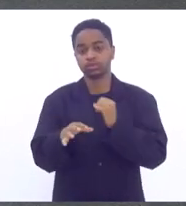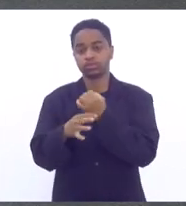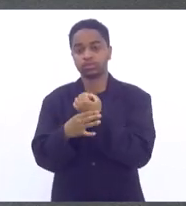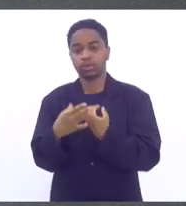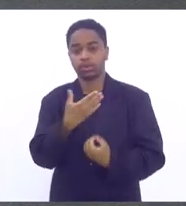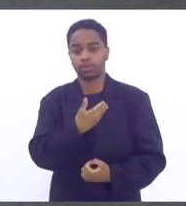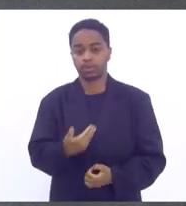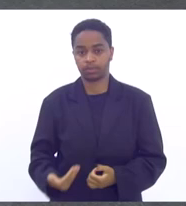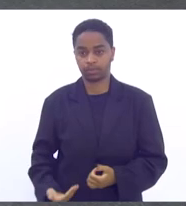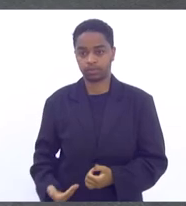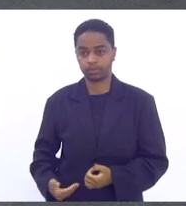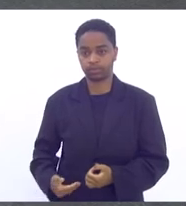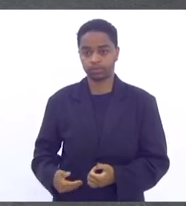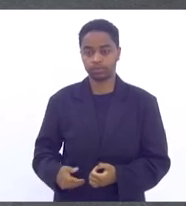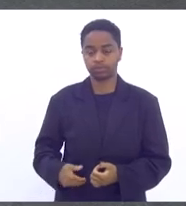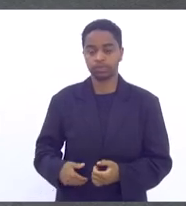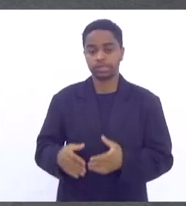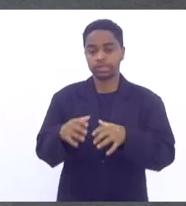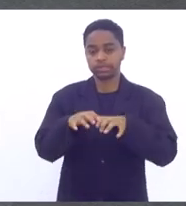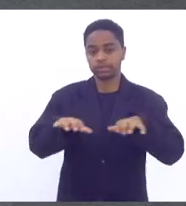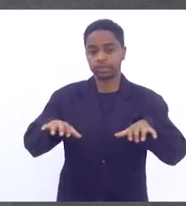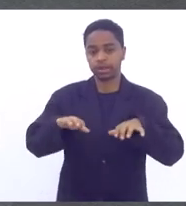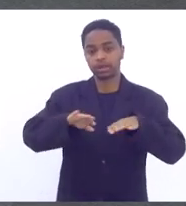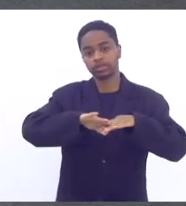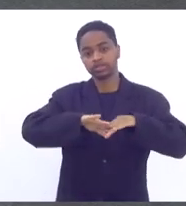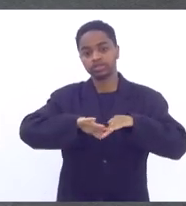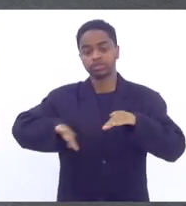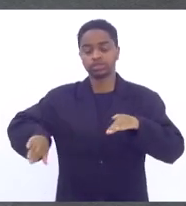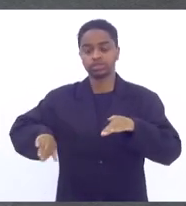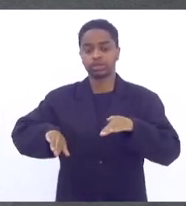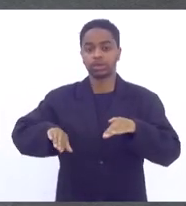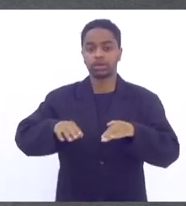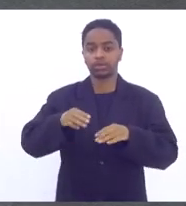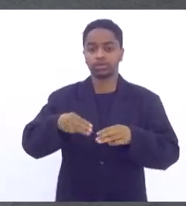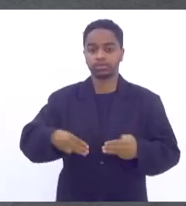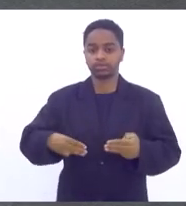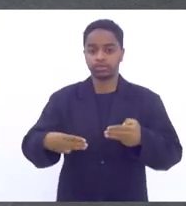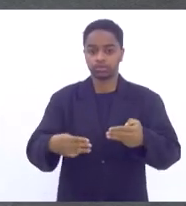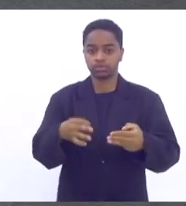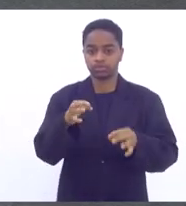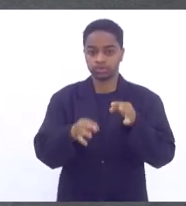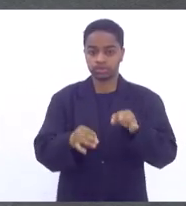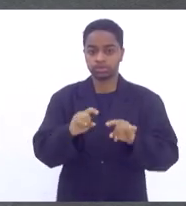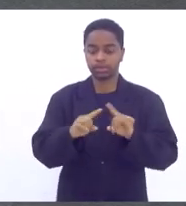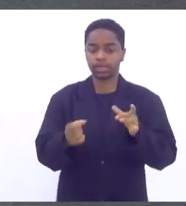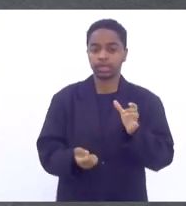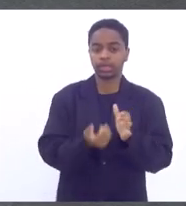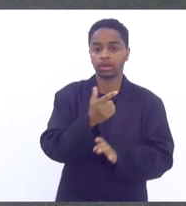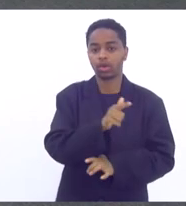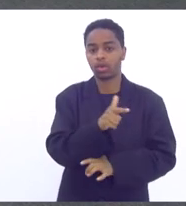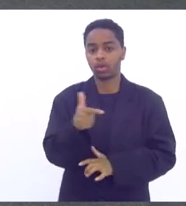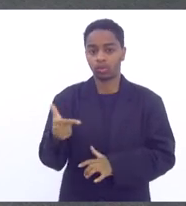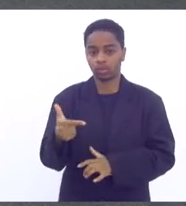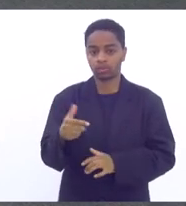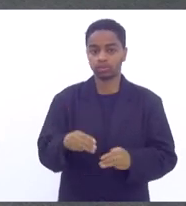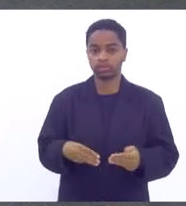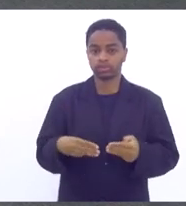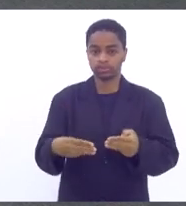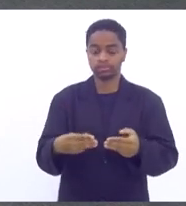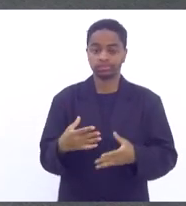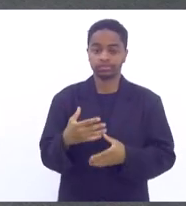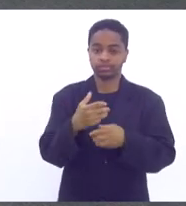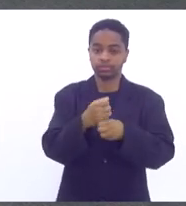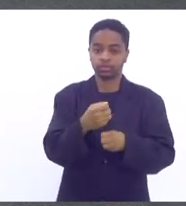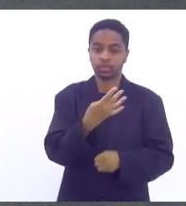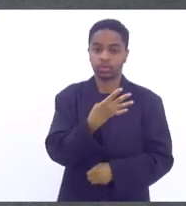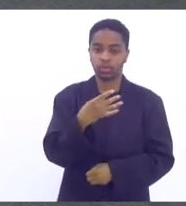pública, tirar do Ministério da Justiça, e com isso virar um outro ministério. Aí nós iríamos para 40 ministérios,